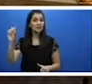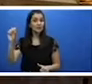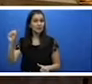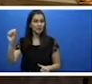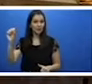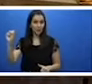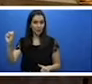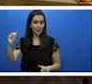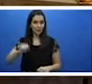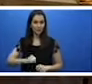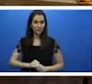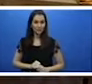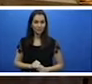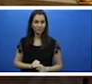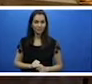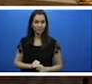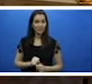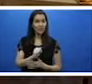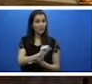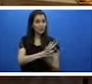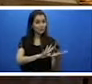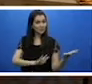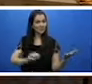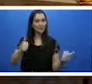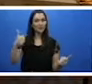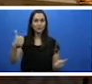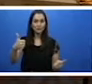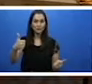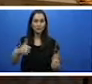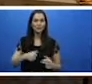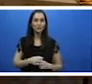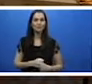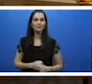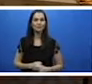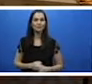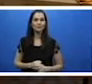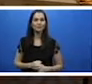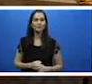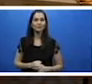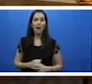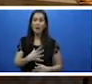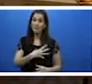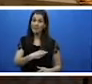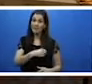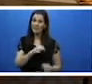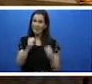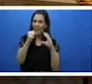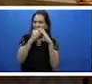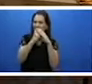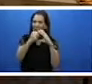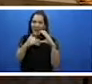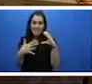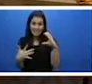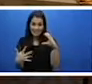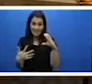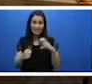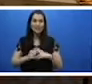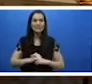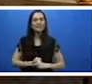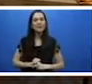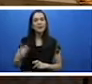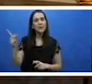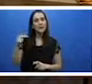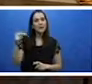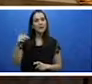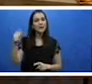A atividade 1, página 289, Os Mamíferos e Suas Características, página